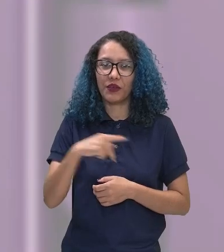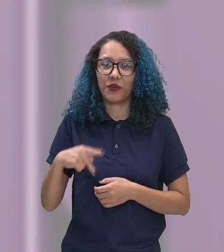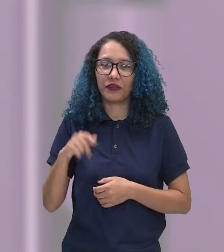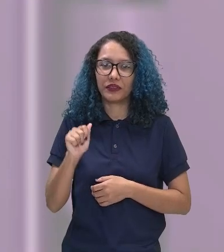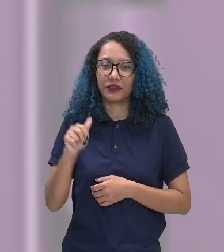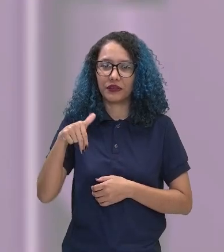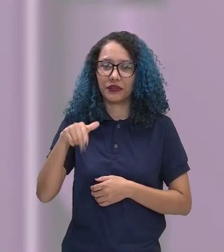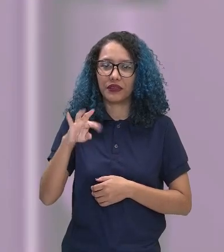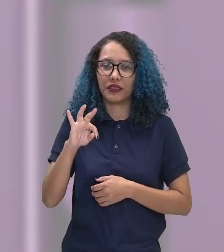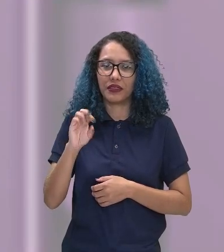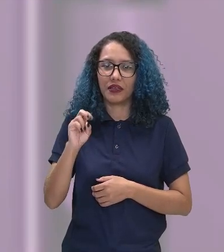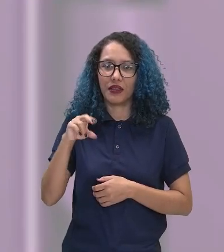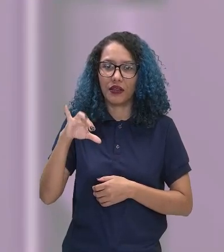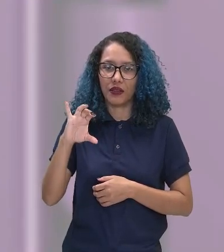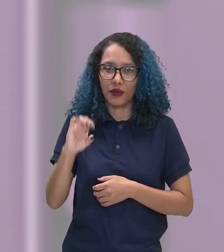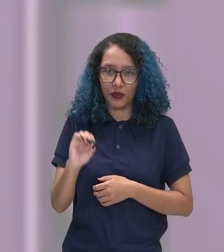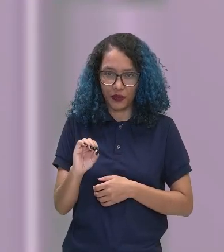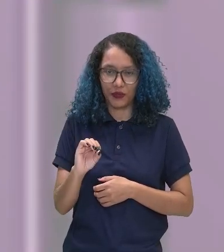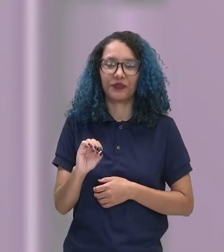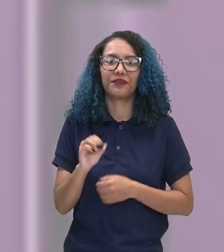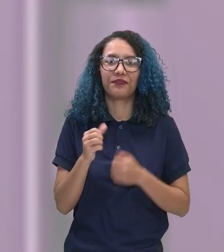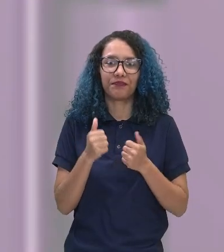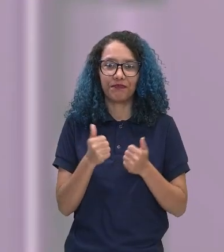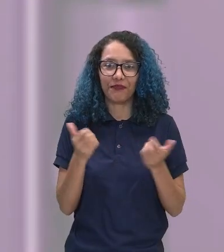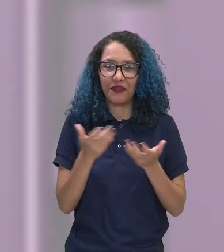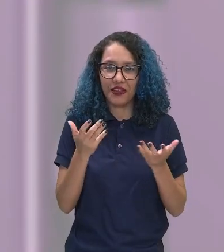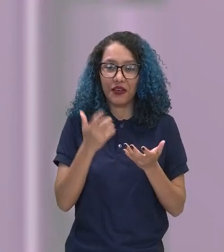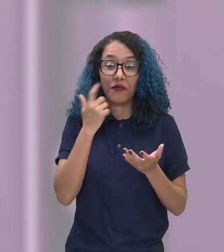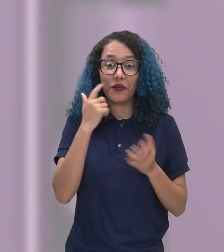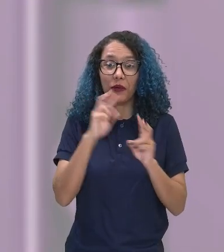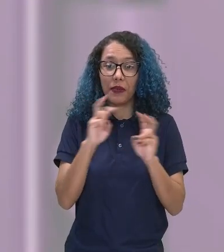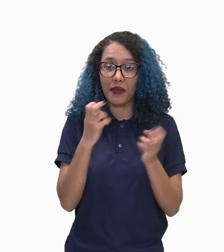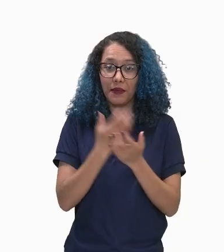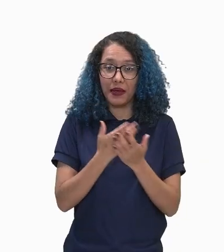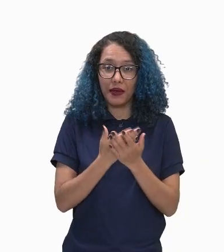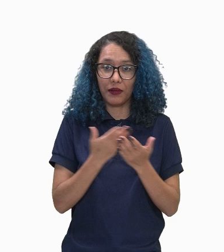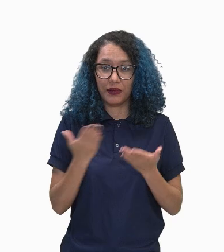professor Antônio Paulo. Vejamos o que temos para a nossa aula?